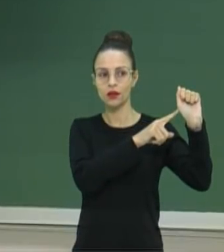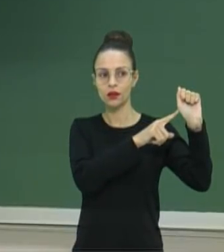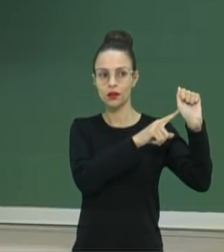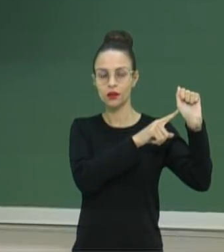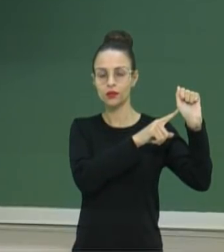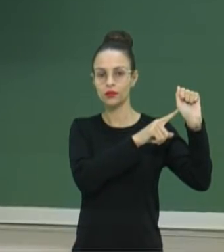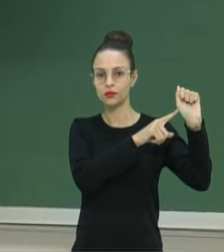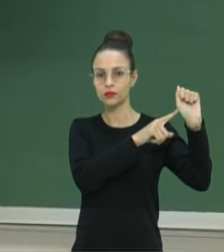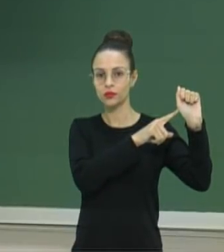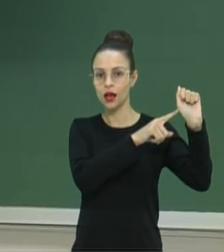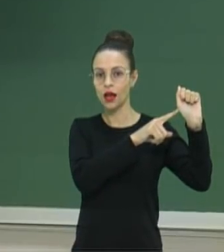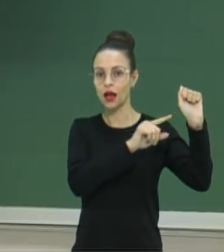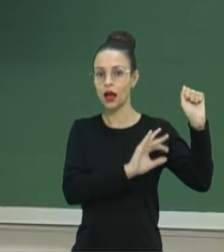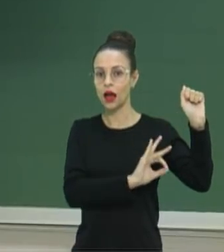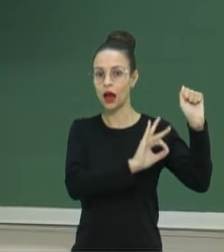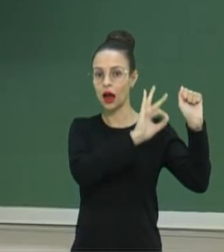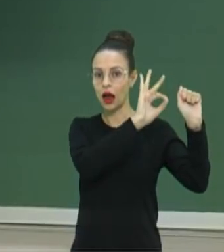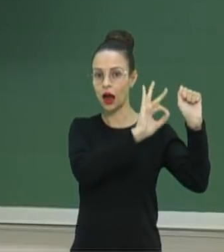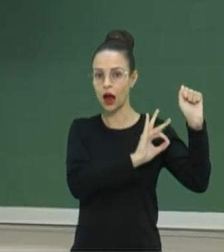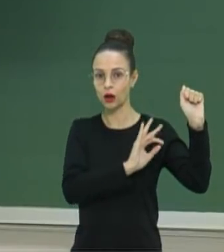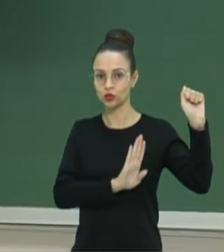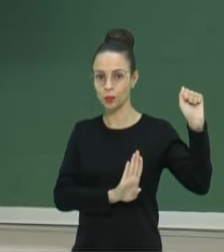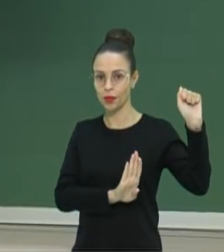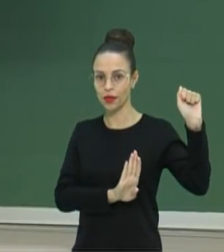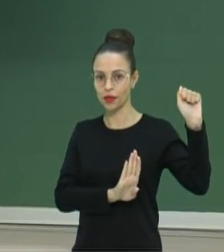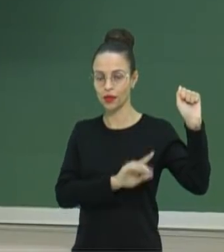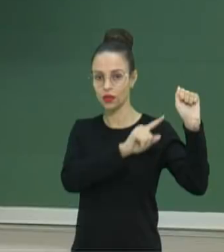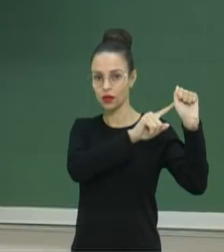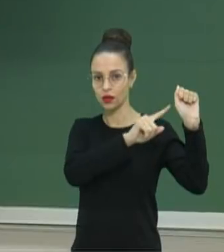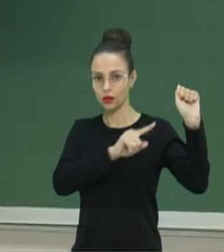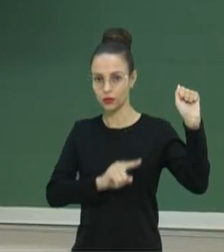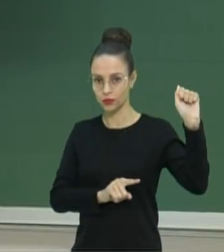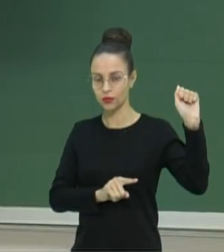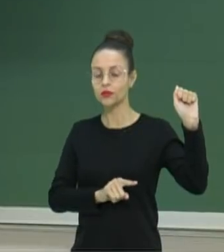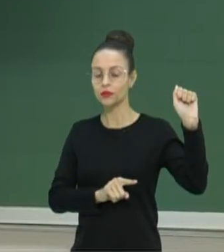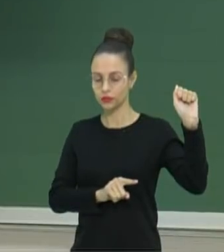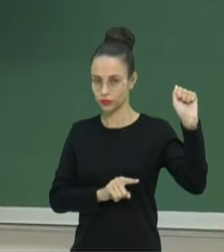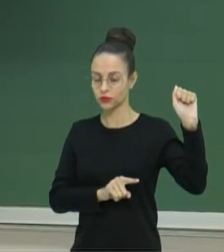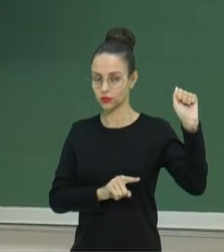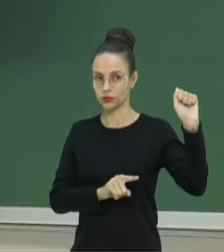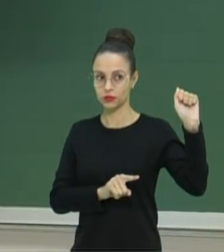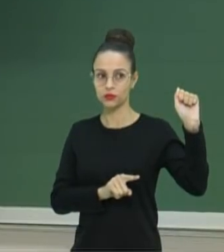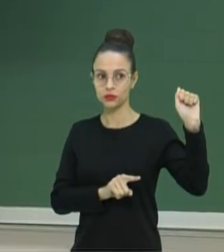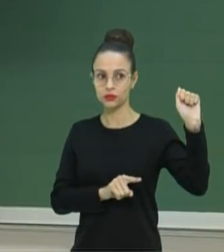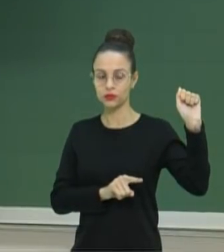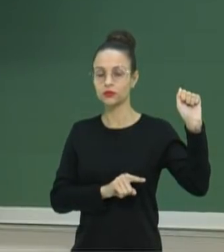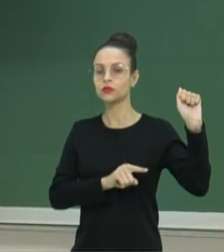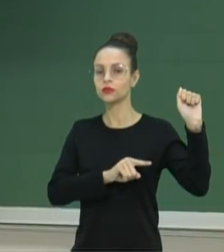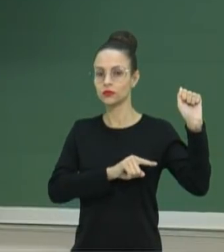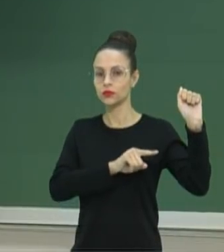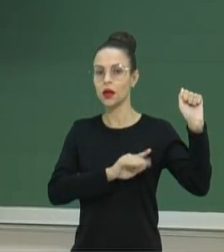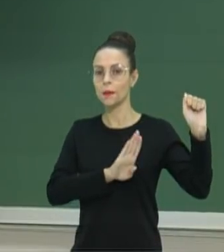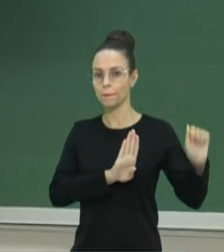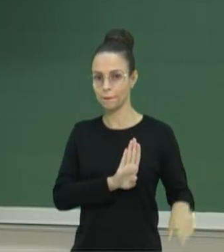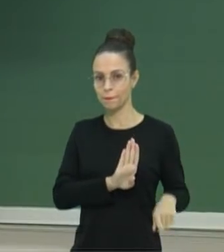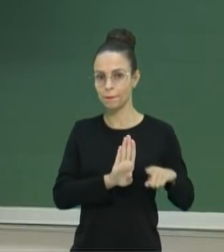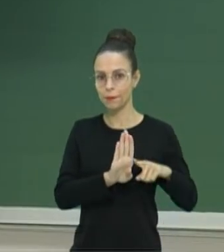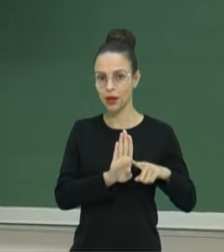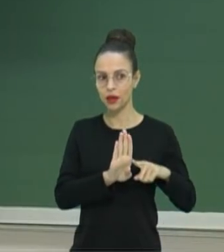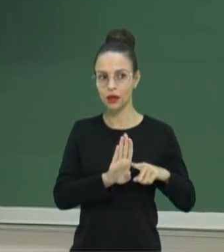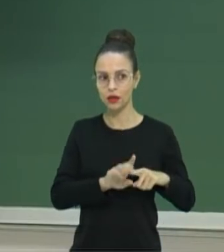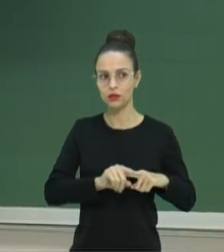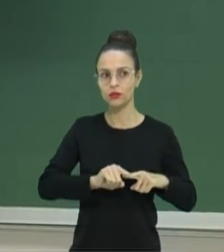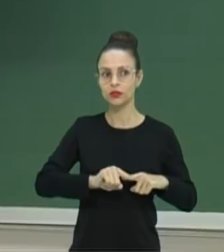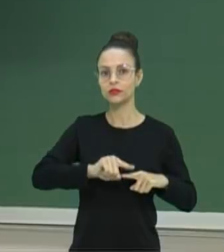um ponto mais alto em relação a um referencial aqui que foi colocado, certo? E depois tem o ponto B que está no ponto mais